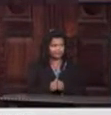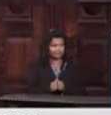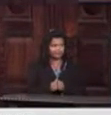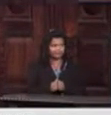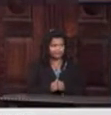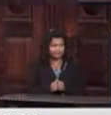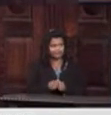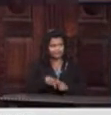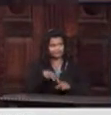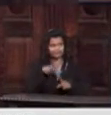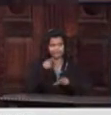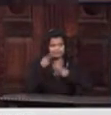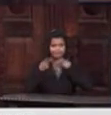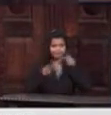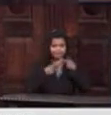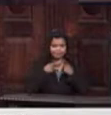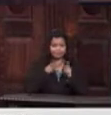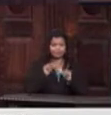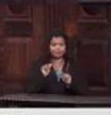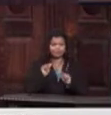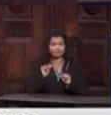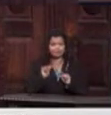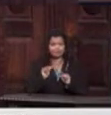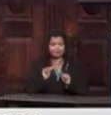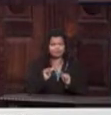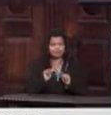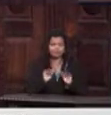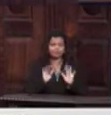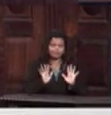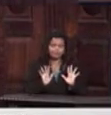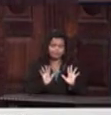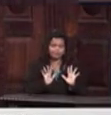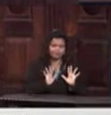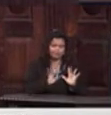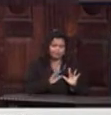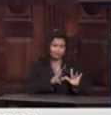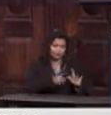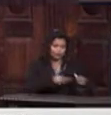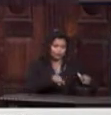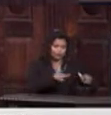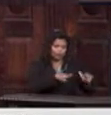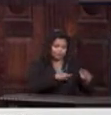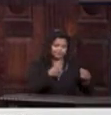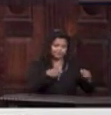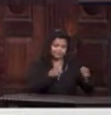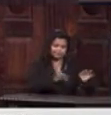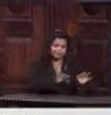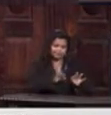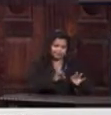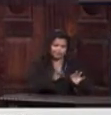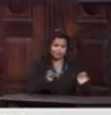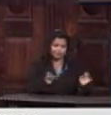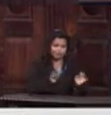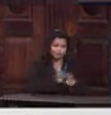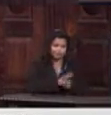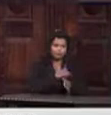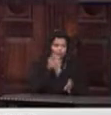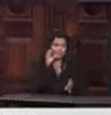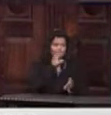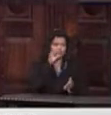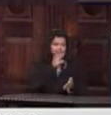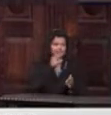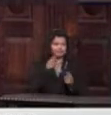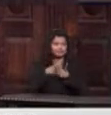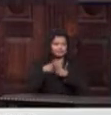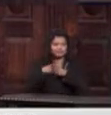dizendo o seguinte: não, nós precisamos de resolução a curto prazo, a sociedade brasileira não pode ficar exposta aos bandidos,